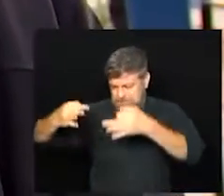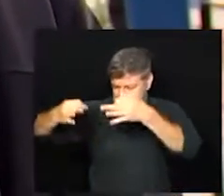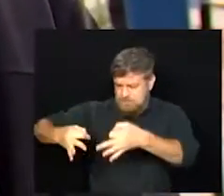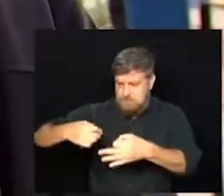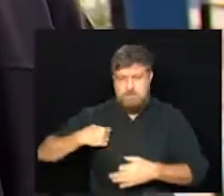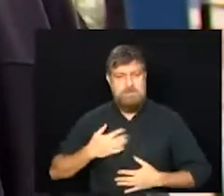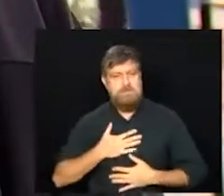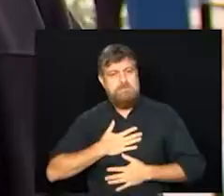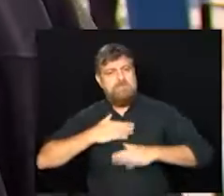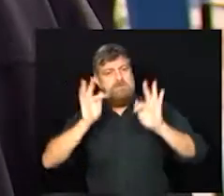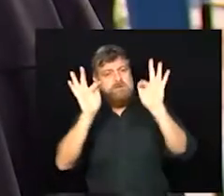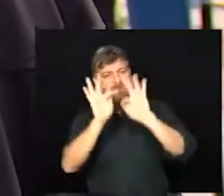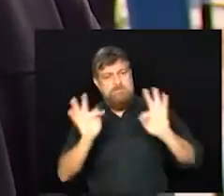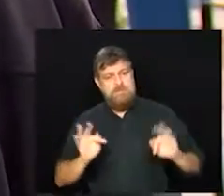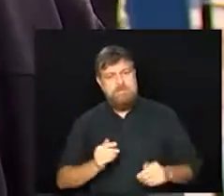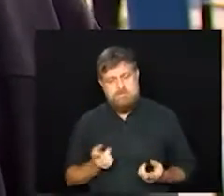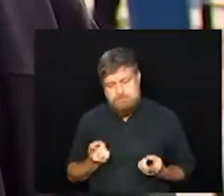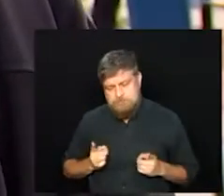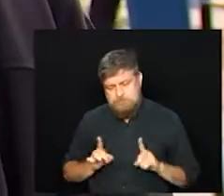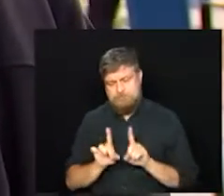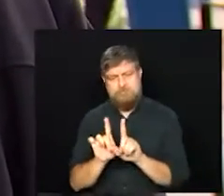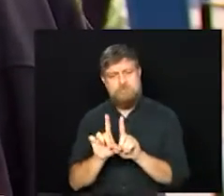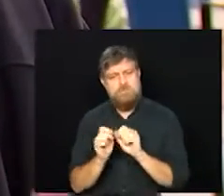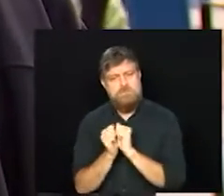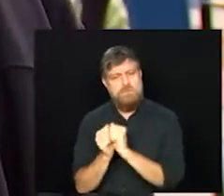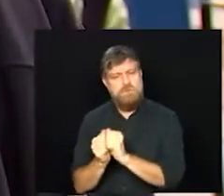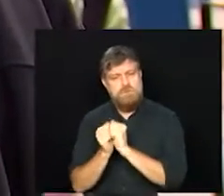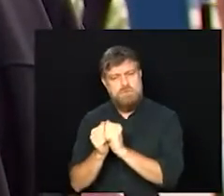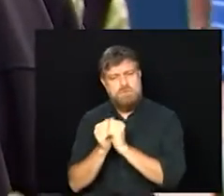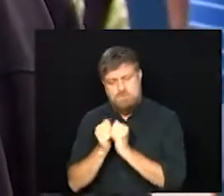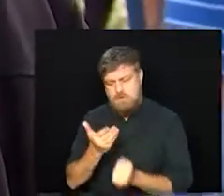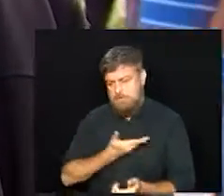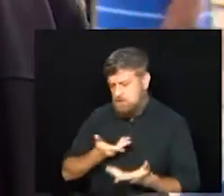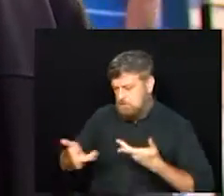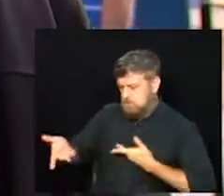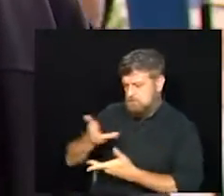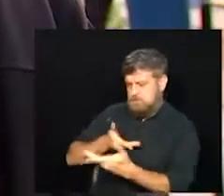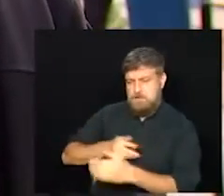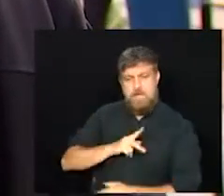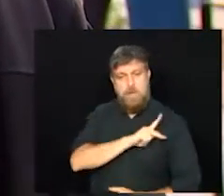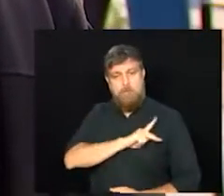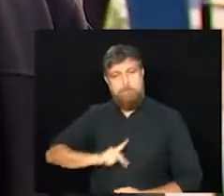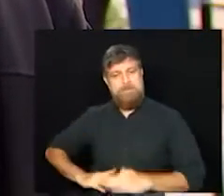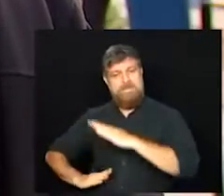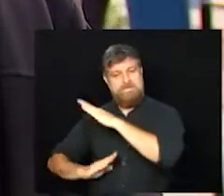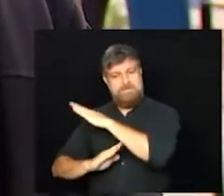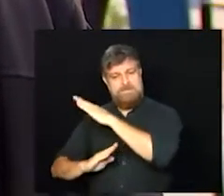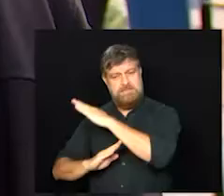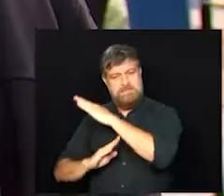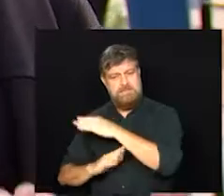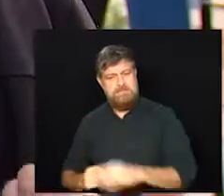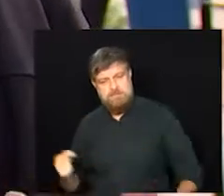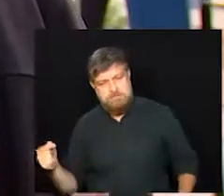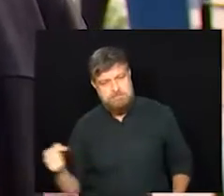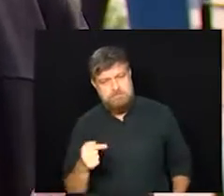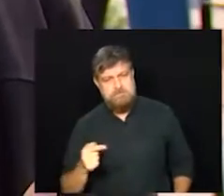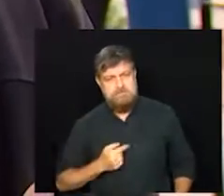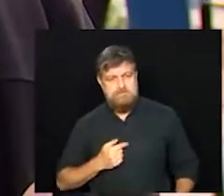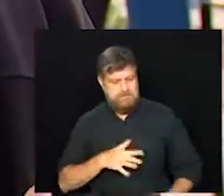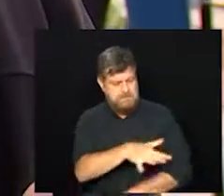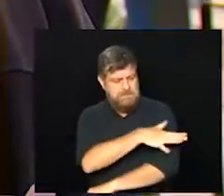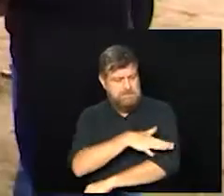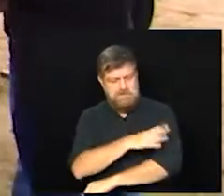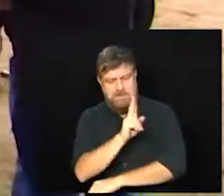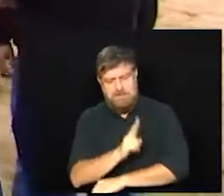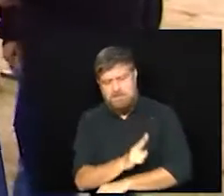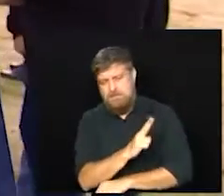fico feliz de poder compartilhar esse momento com o amigo e presidente Zé Carlos por essa... E é uma melhoria para o bairro,